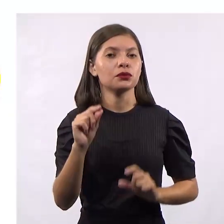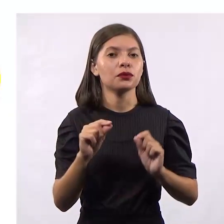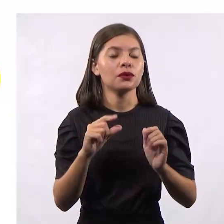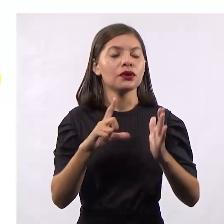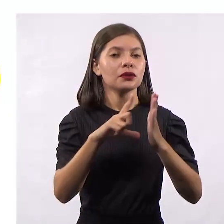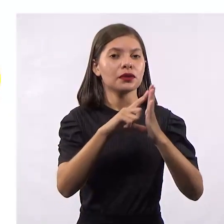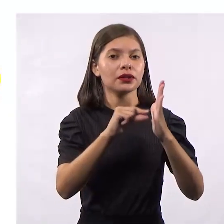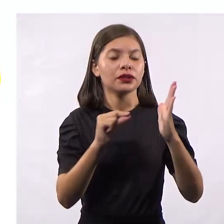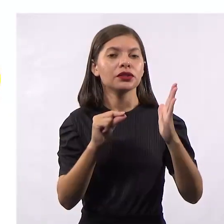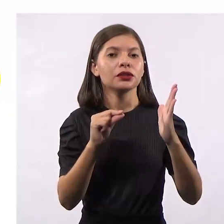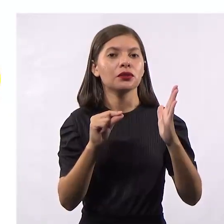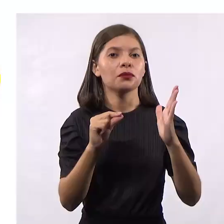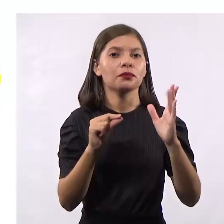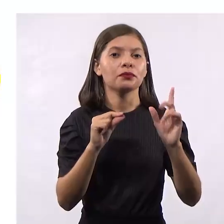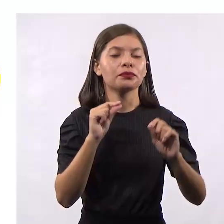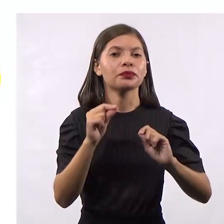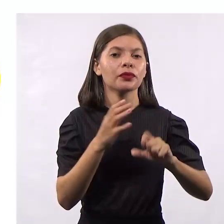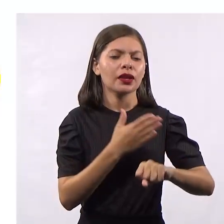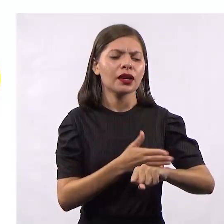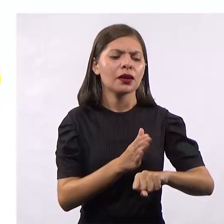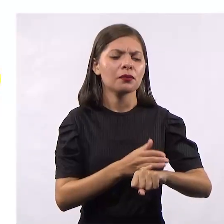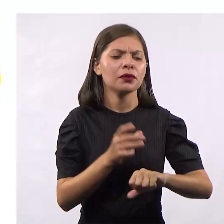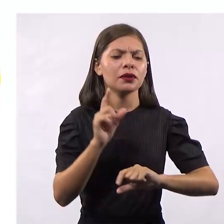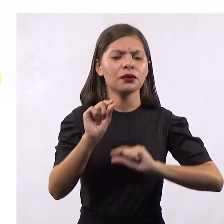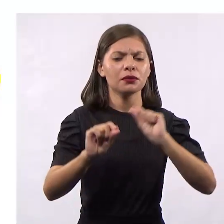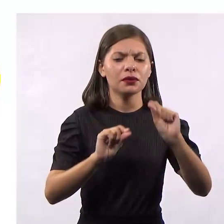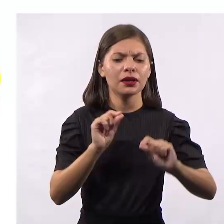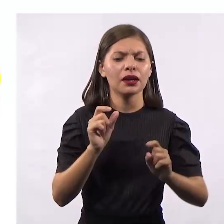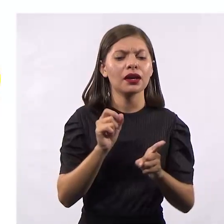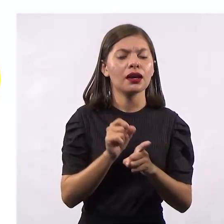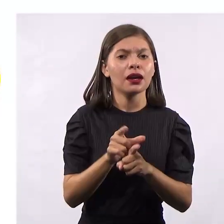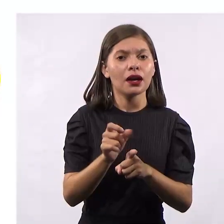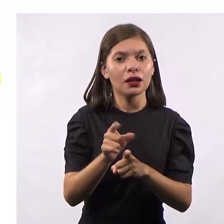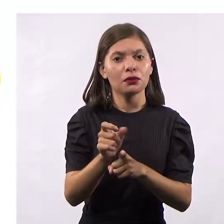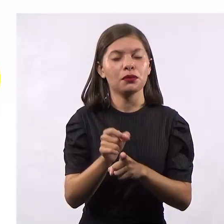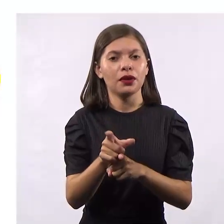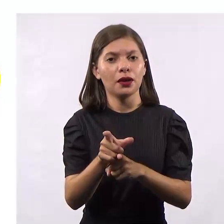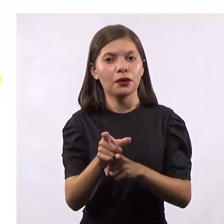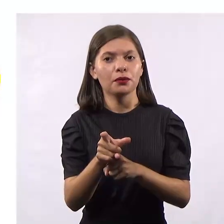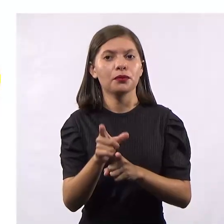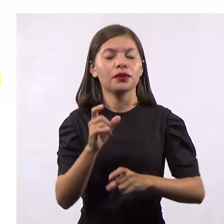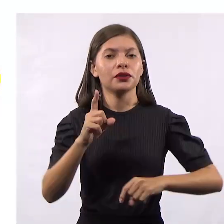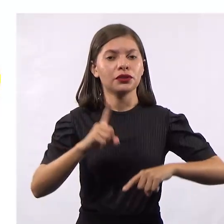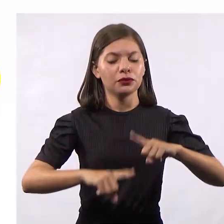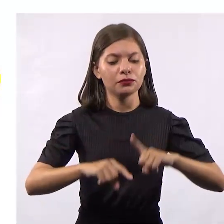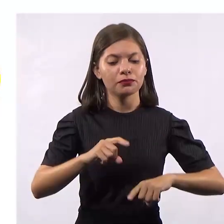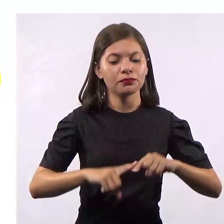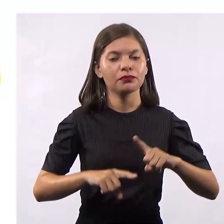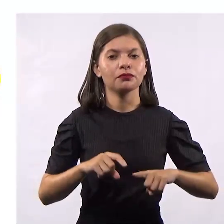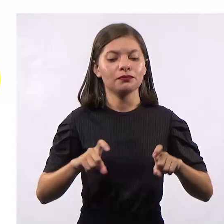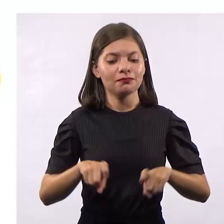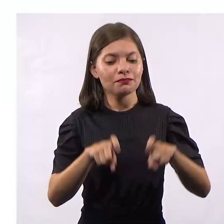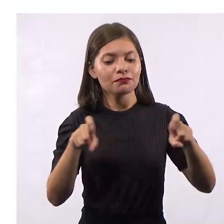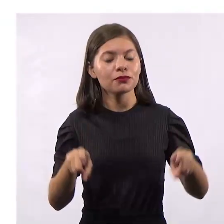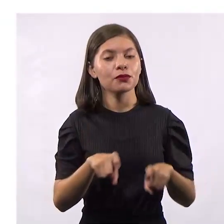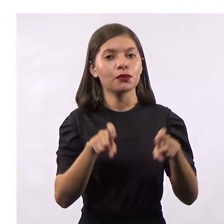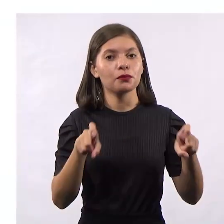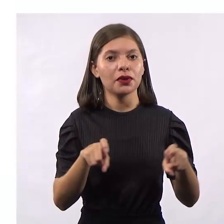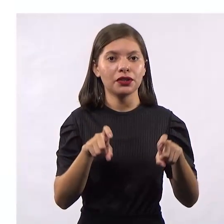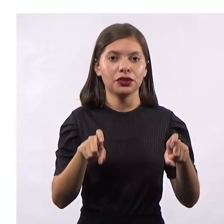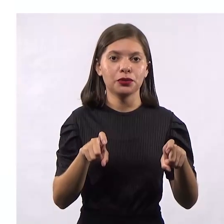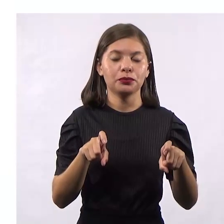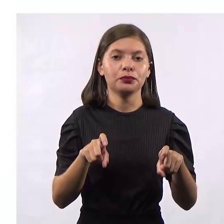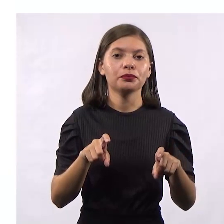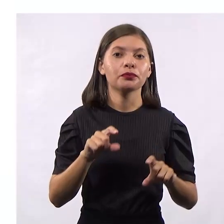disposto neste artigo, ele se aplica ao aluguel de equipamentos e à utilização de programas de informática, tá